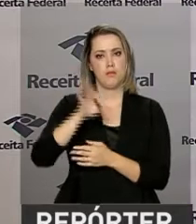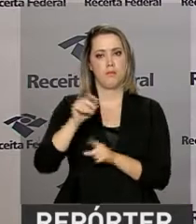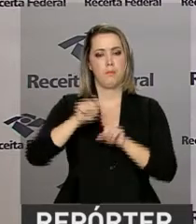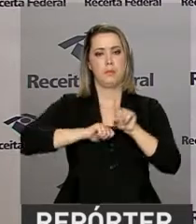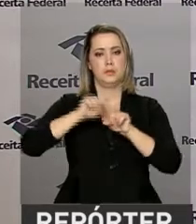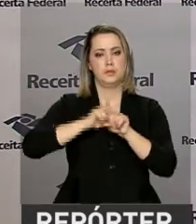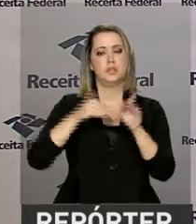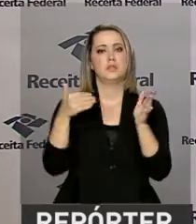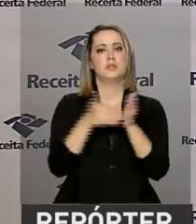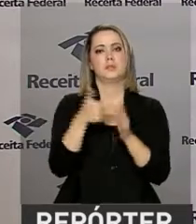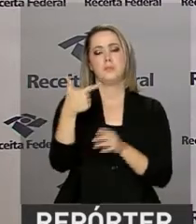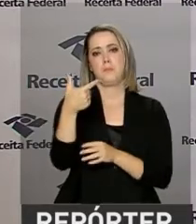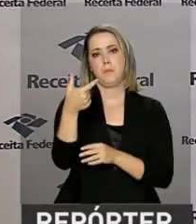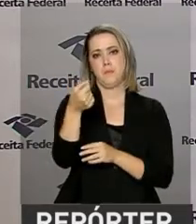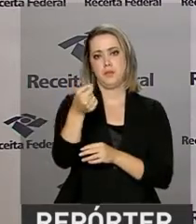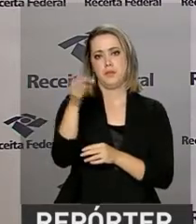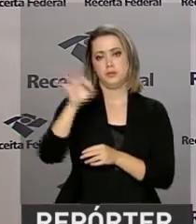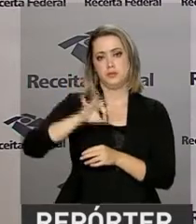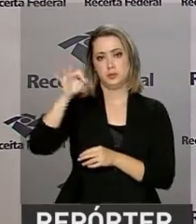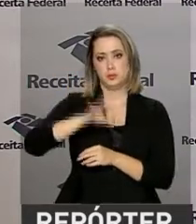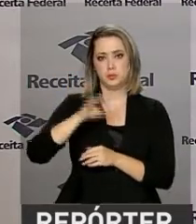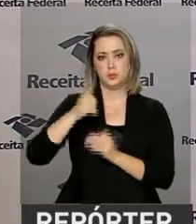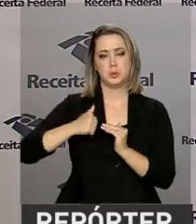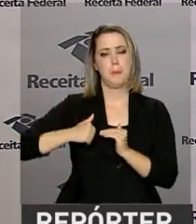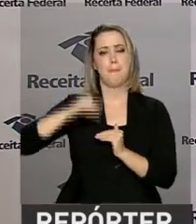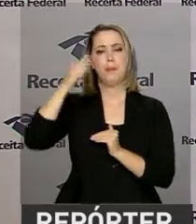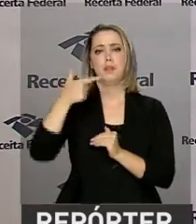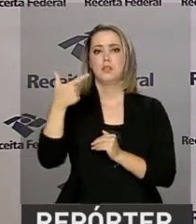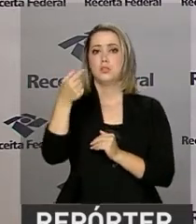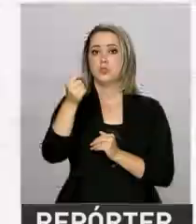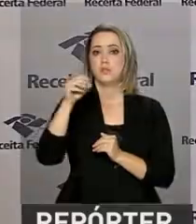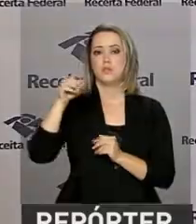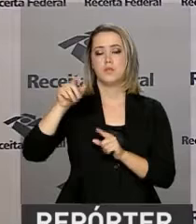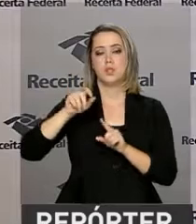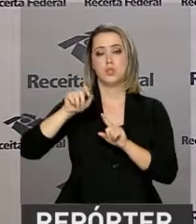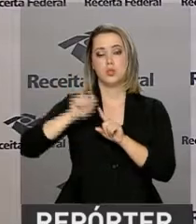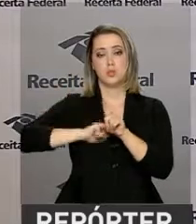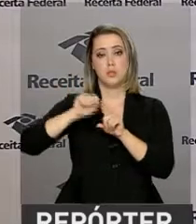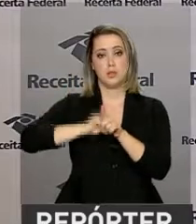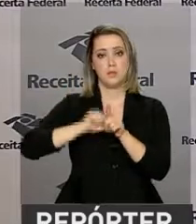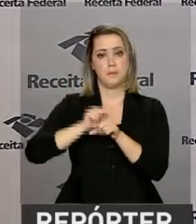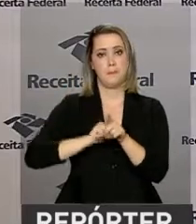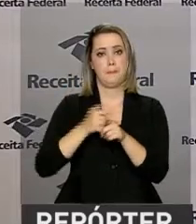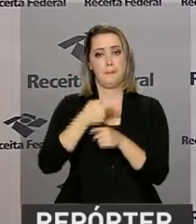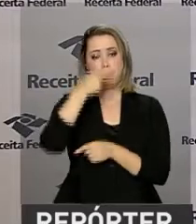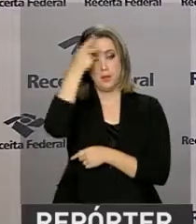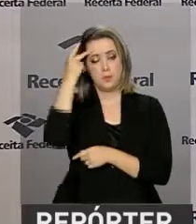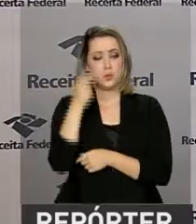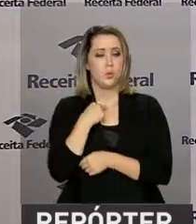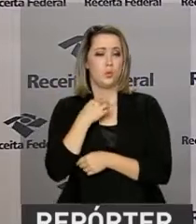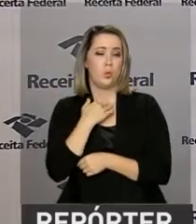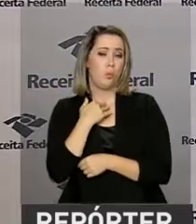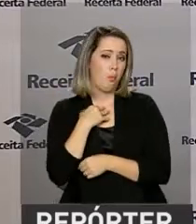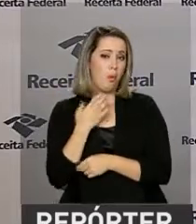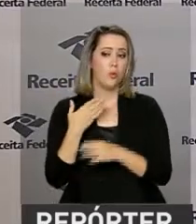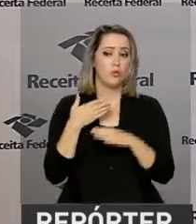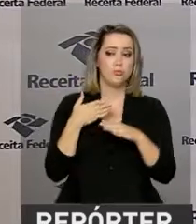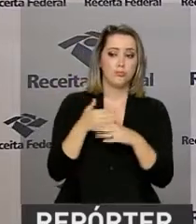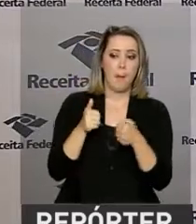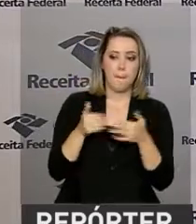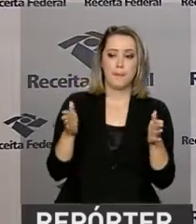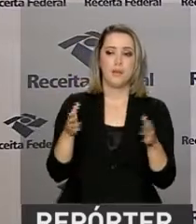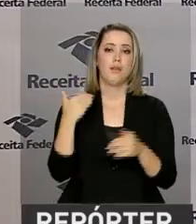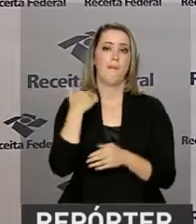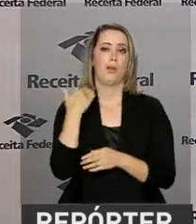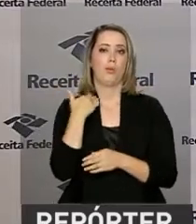até 20% se o atraso for maior que 20 meses e fica impedido de abrir conta em bancos fazer concurso público